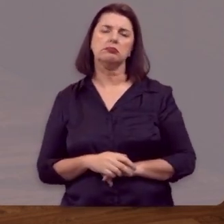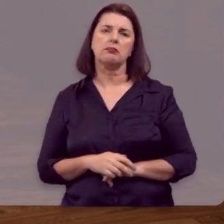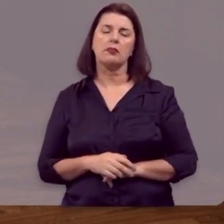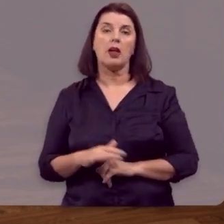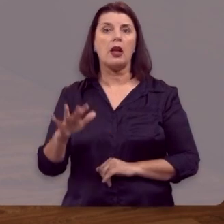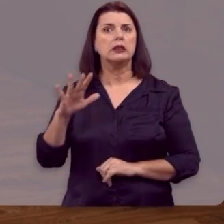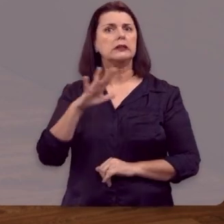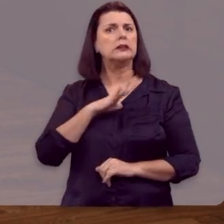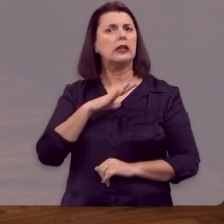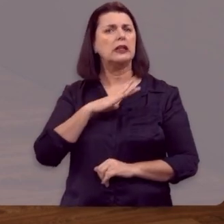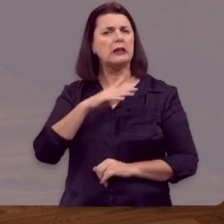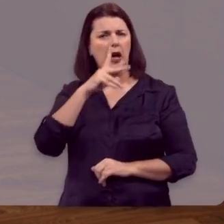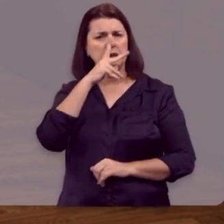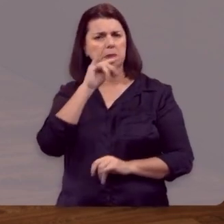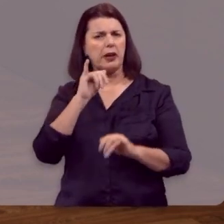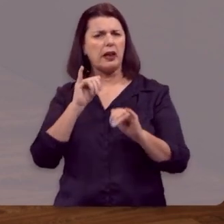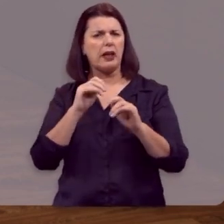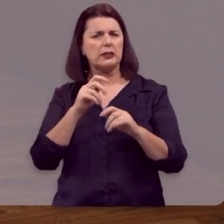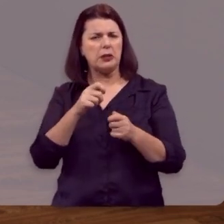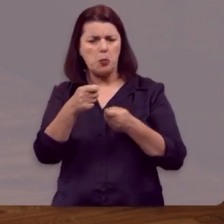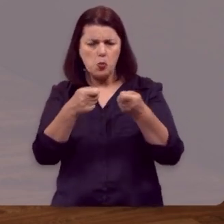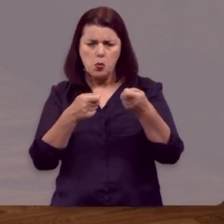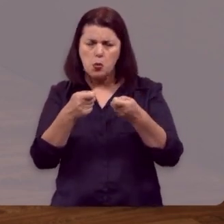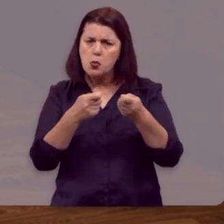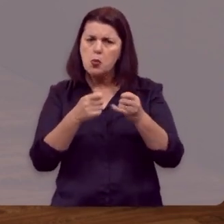Era uma cidade governada pela idolatria.